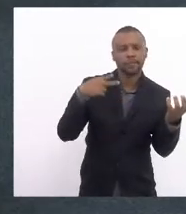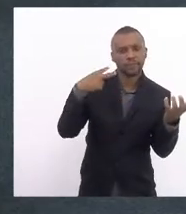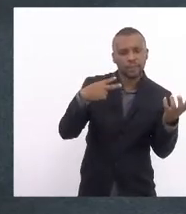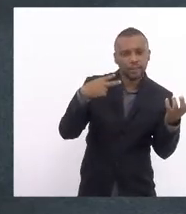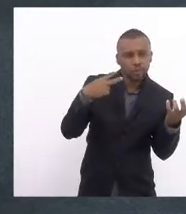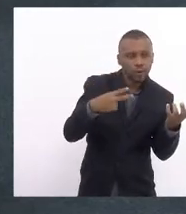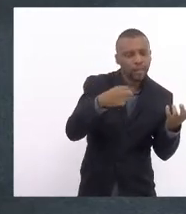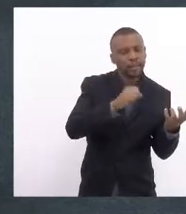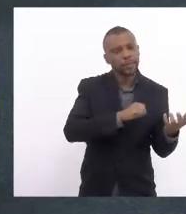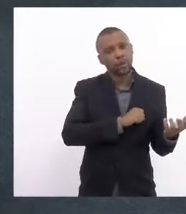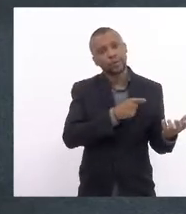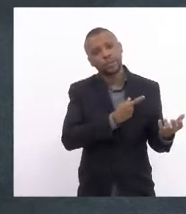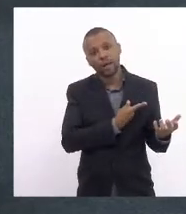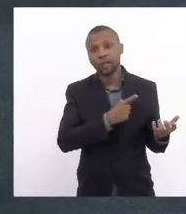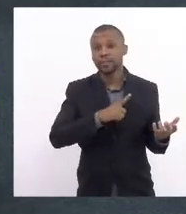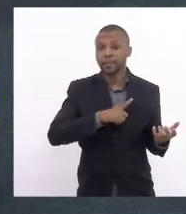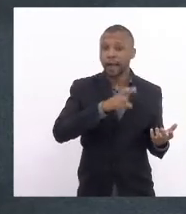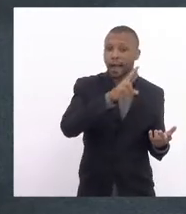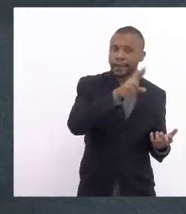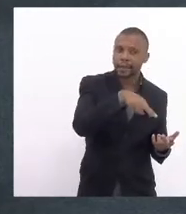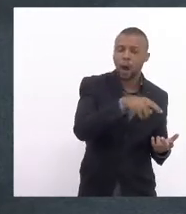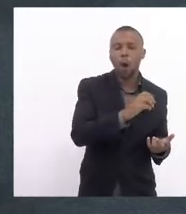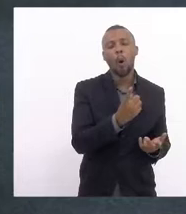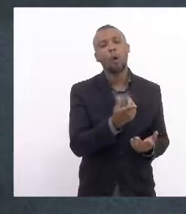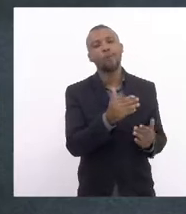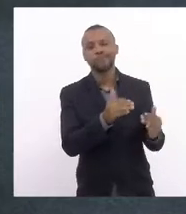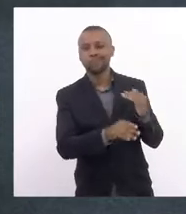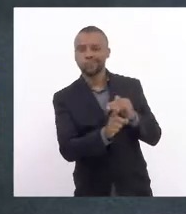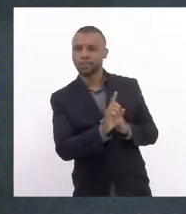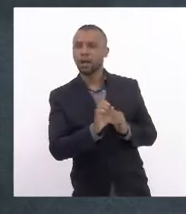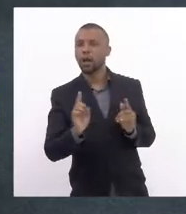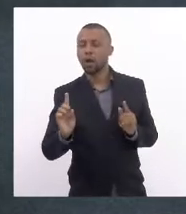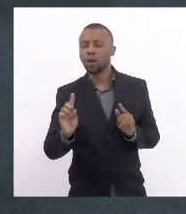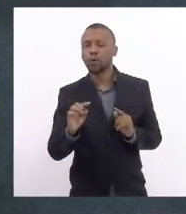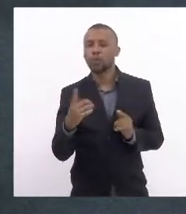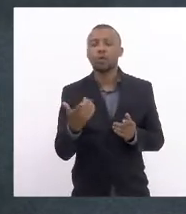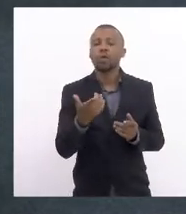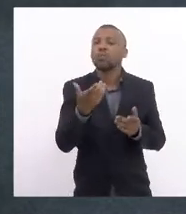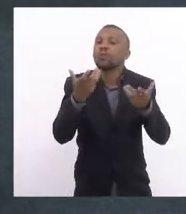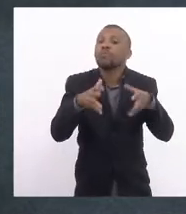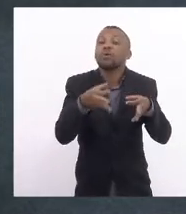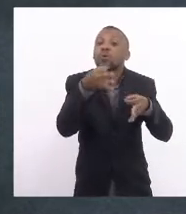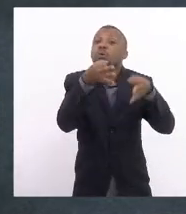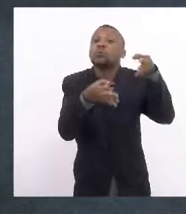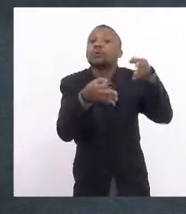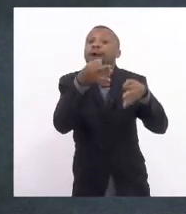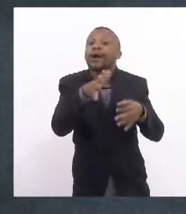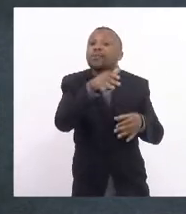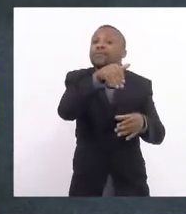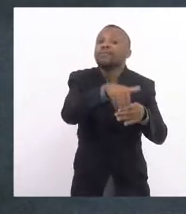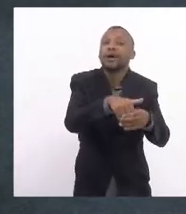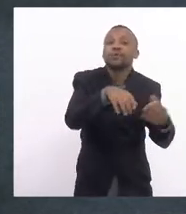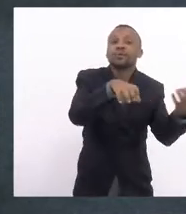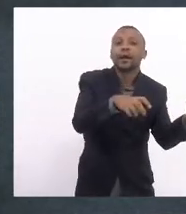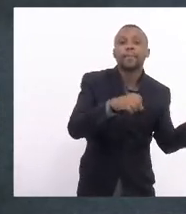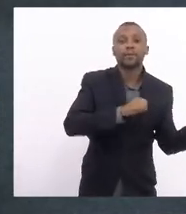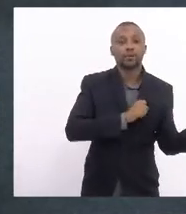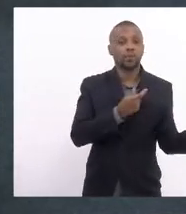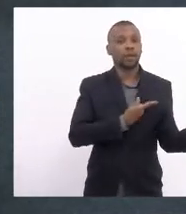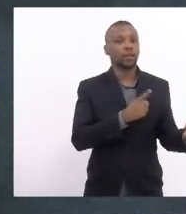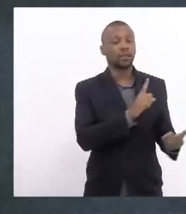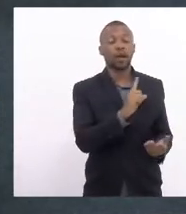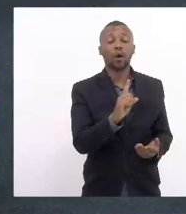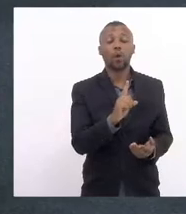estamos aqui para fazer juízo dos votos prevalentes da Câmara Municipal de São Gonçalo. Nós estamos aqui para discutir qual é o